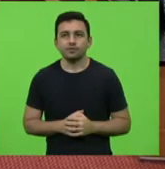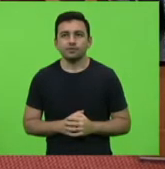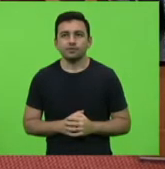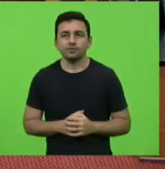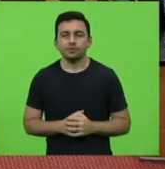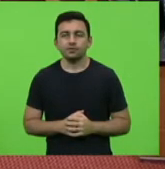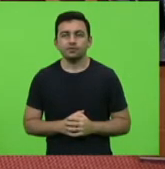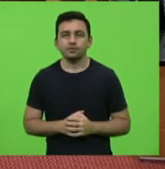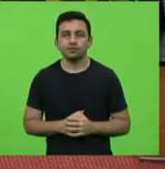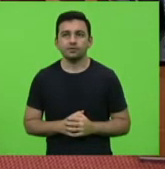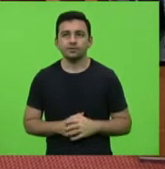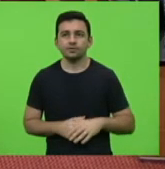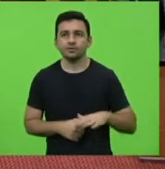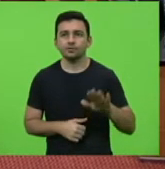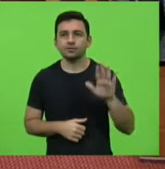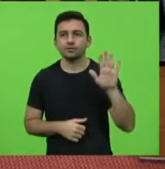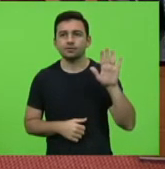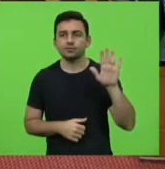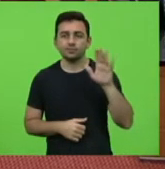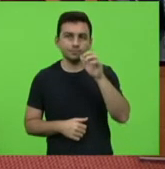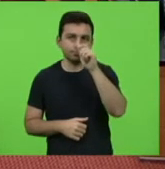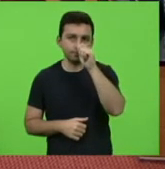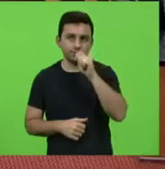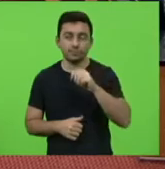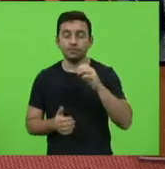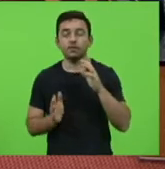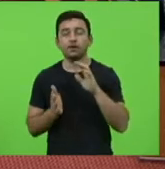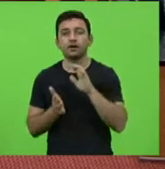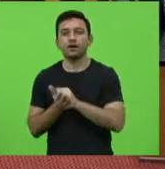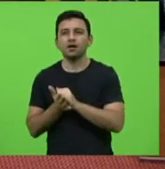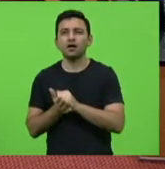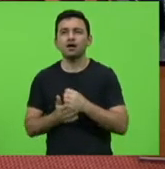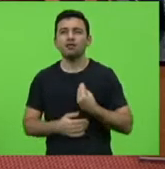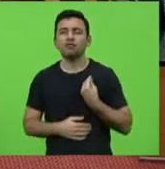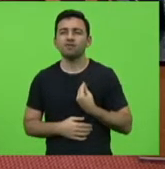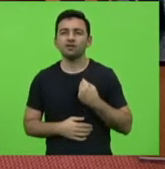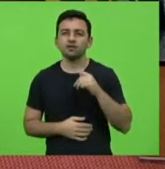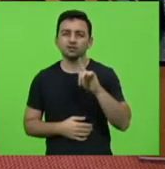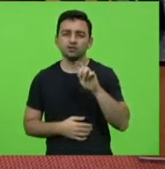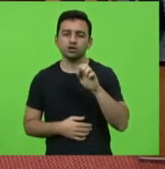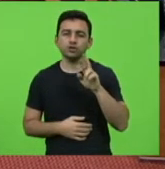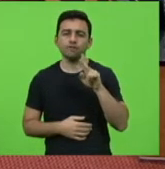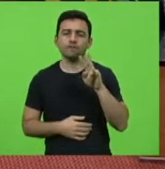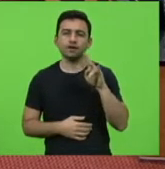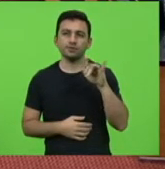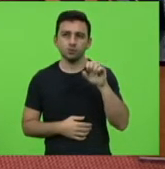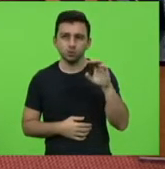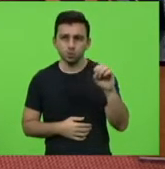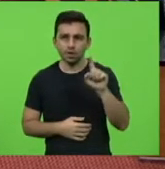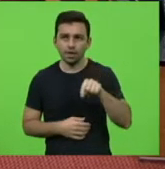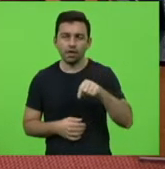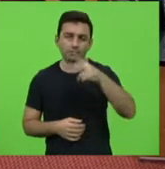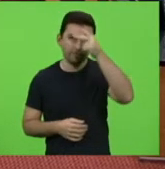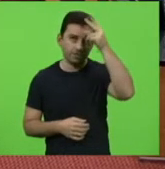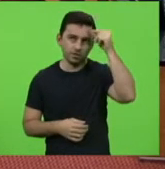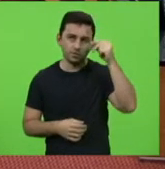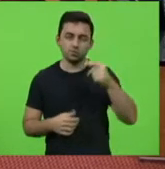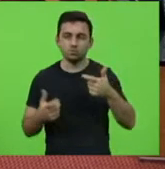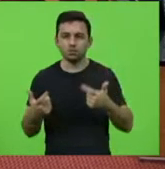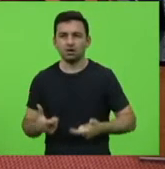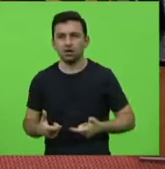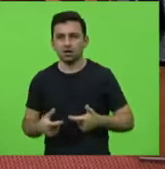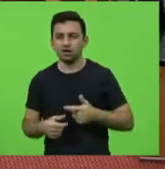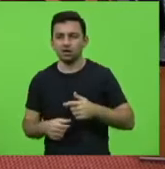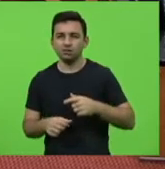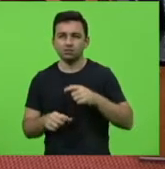Pela ordem, presidente. Pela ordem, deputado João Alvim. Só para registrar a presença aqui do Gervásio Maciel, nosso prefeito de Ituporanga, e também